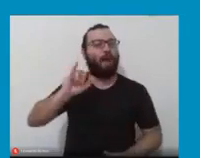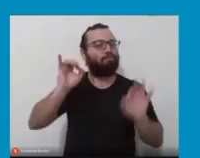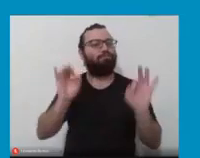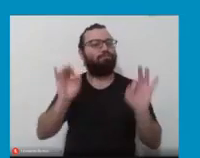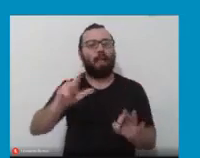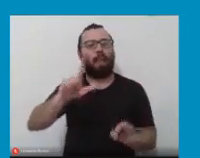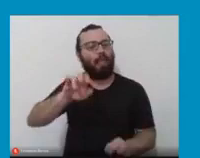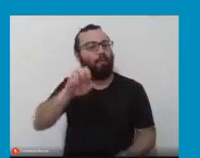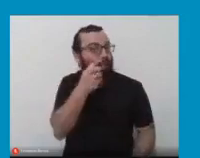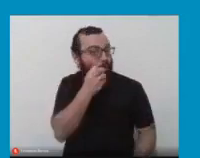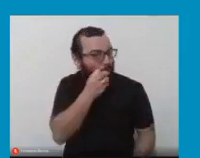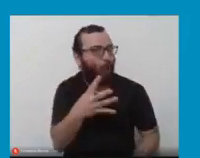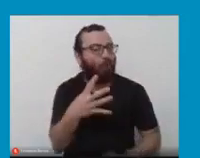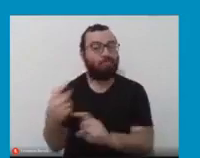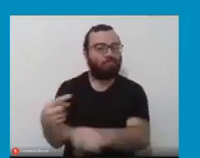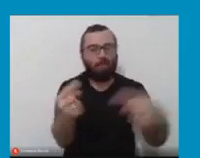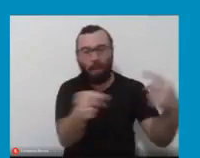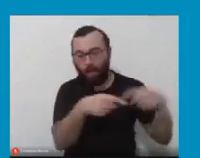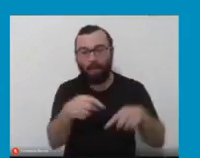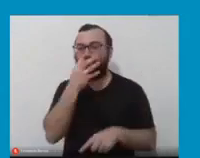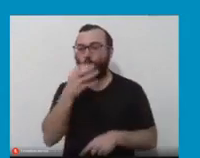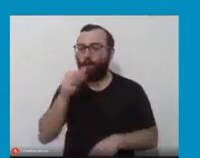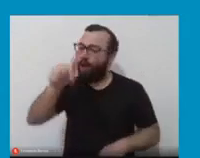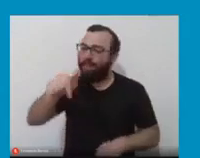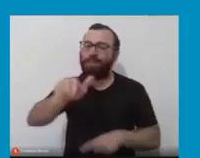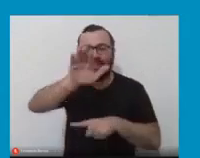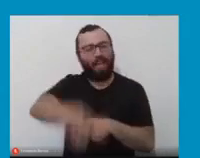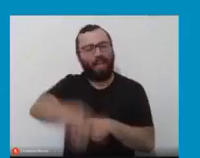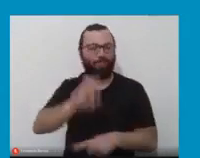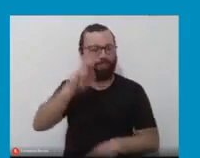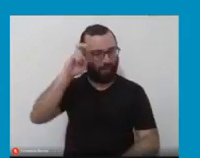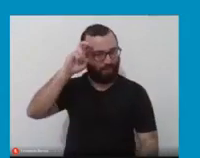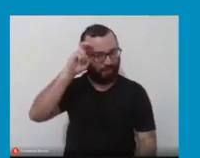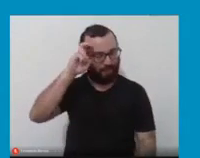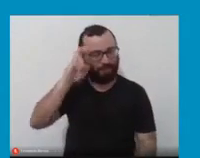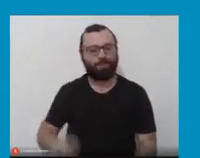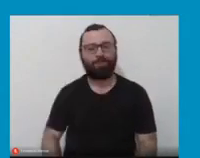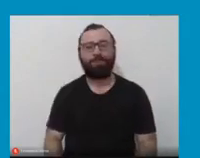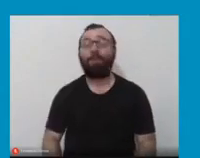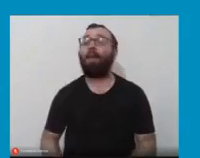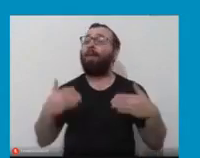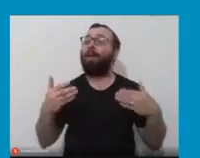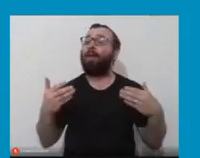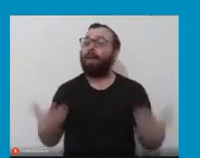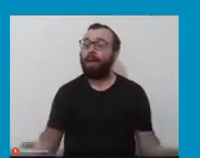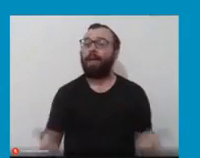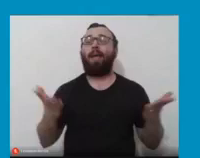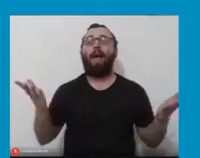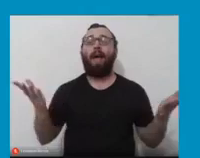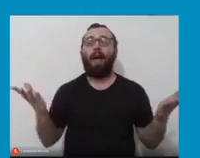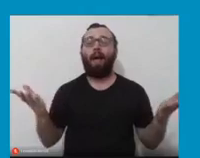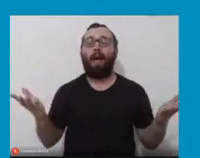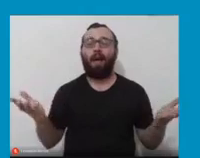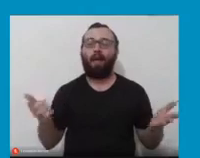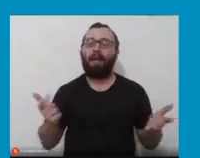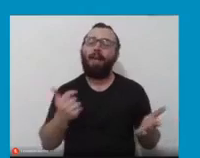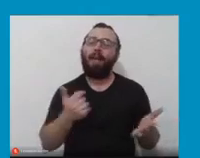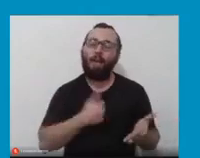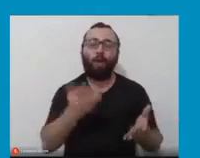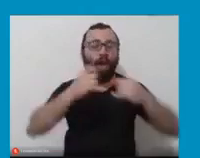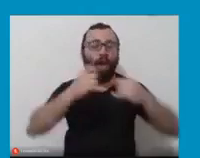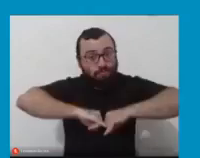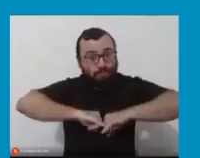debate nesta tarde de quinta-feira. Eu vou passar, então, dizendo a todos que no